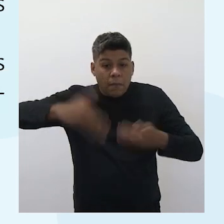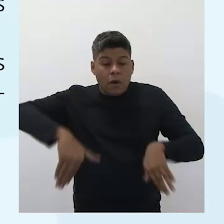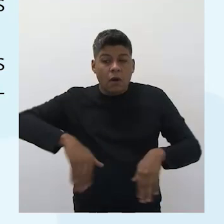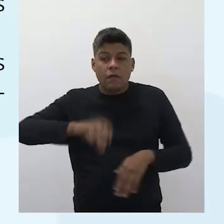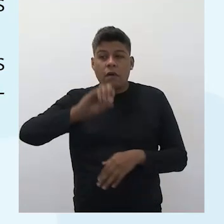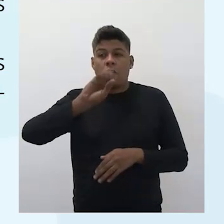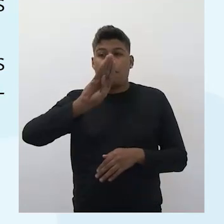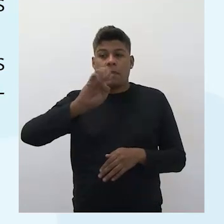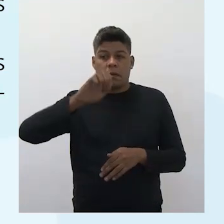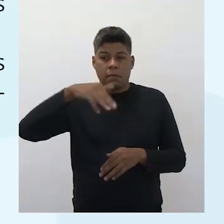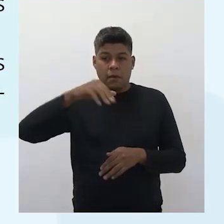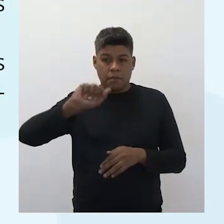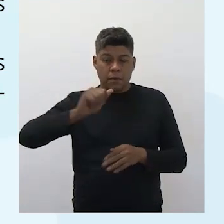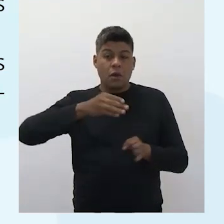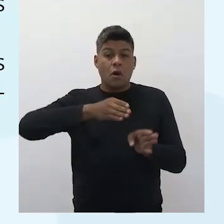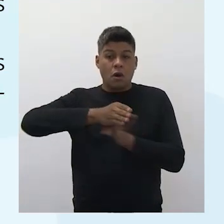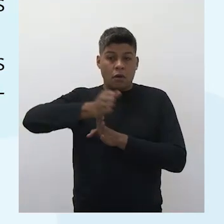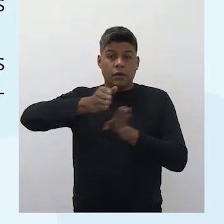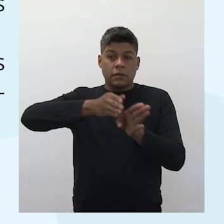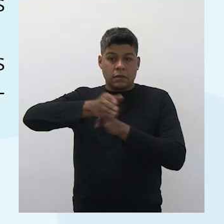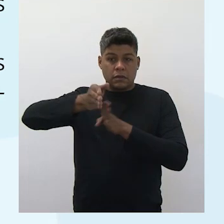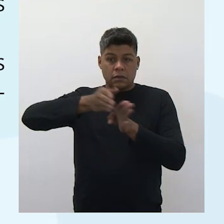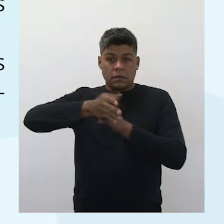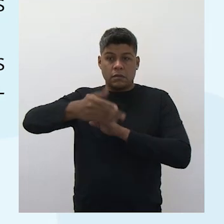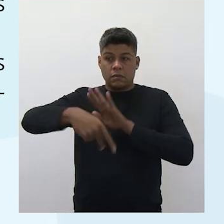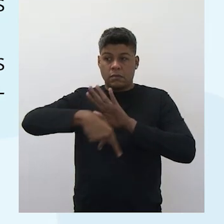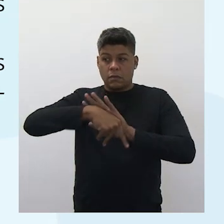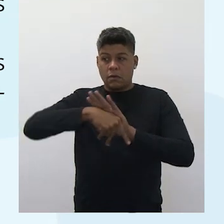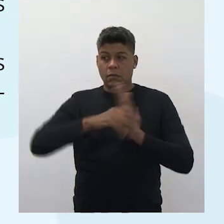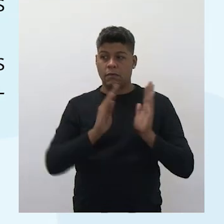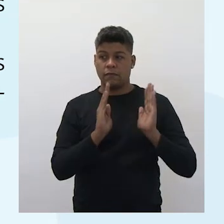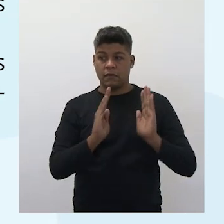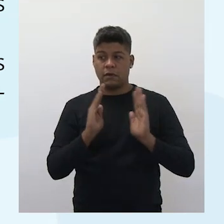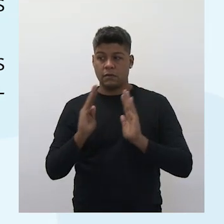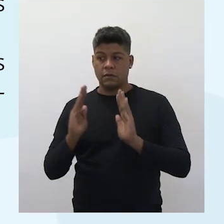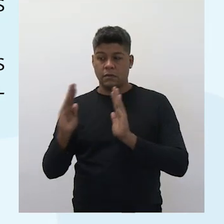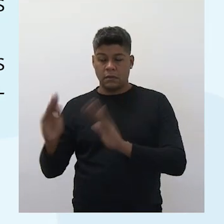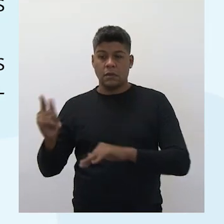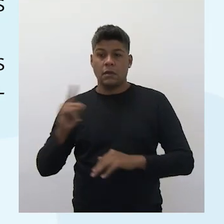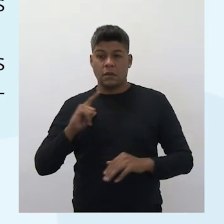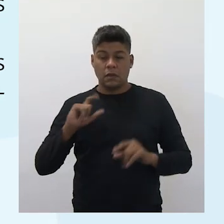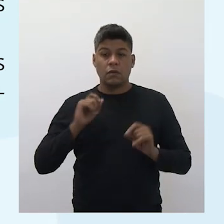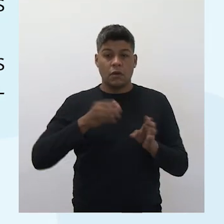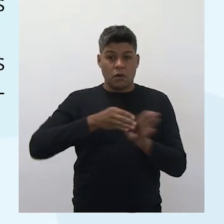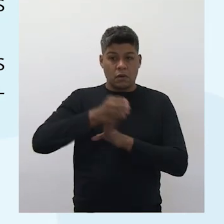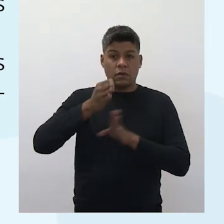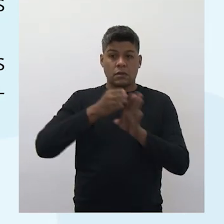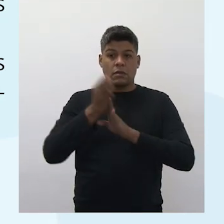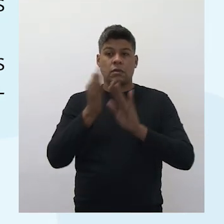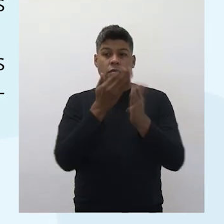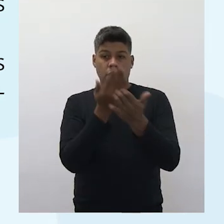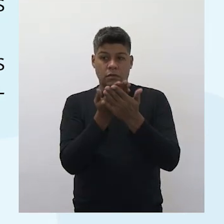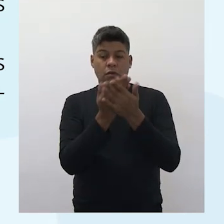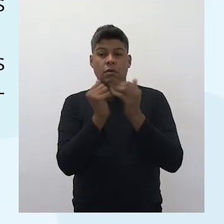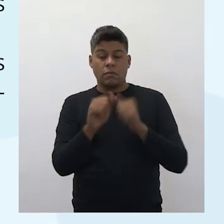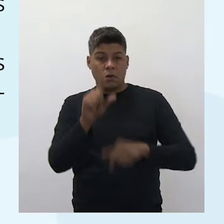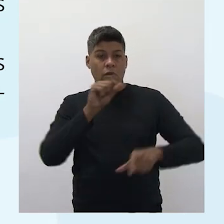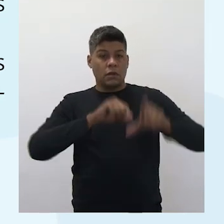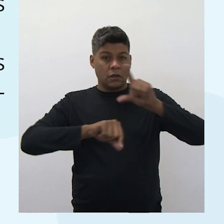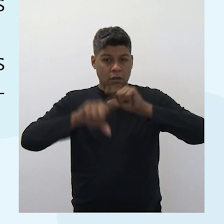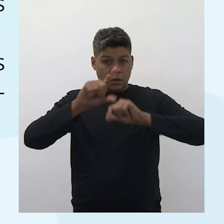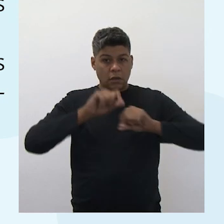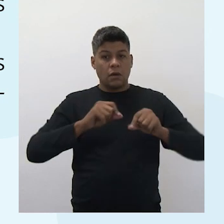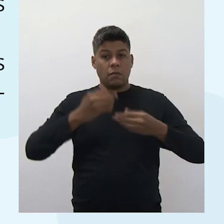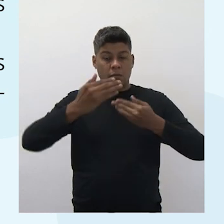BMEP. As orientações sobre a aplicação da primeira fase, né? Nós temos uma orientação, a escola pode optar por aplicar a